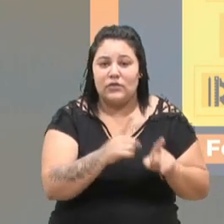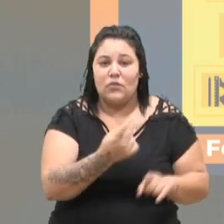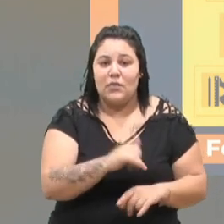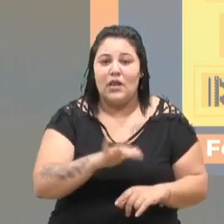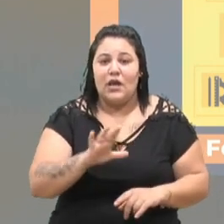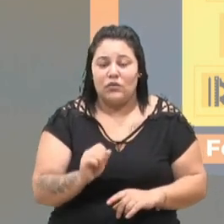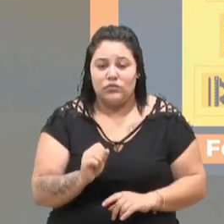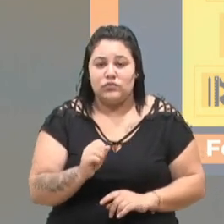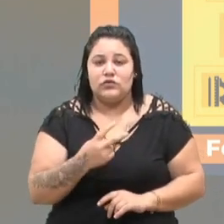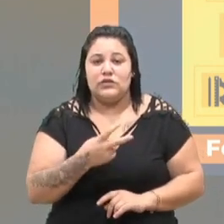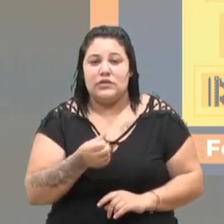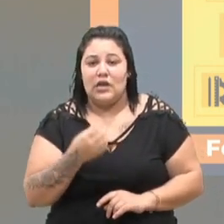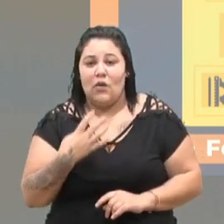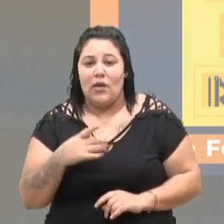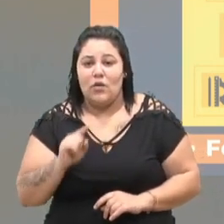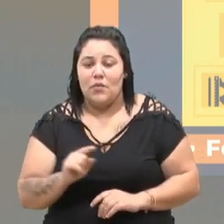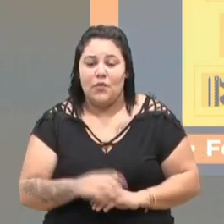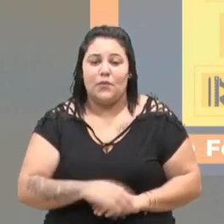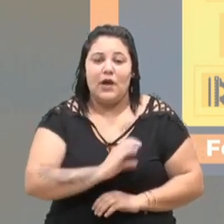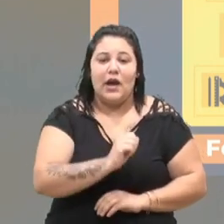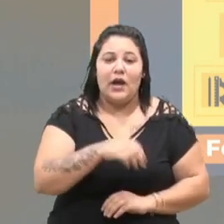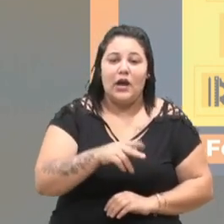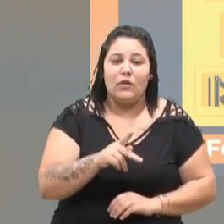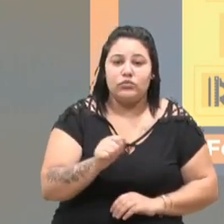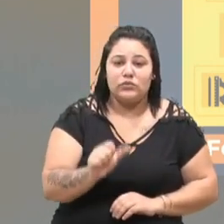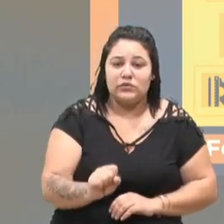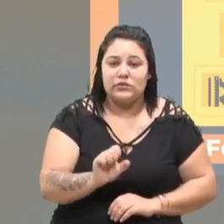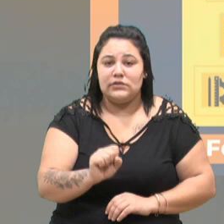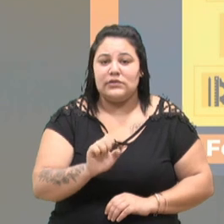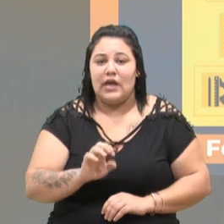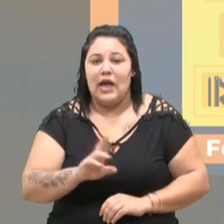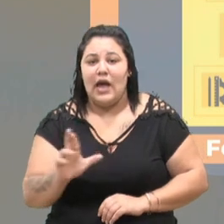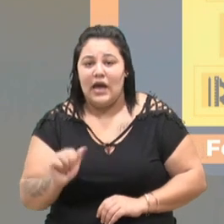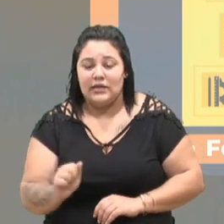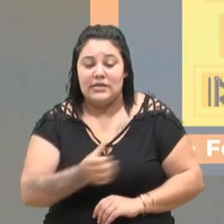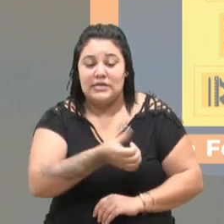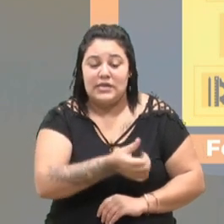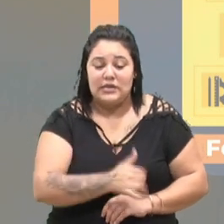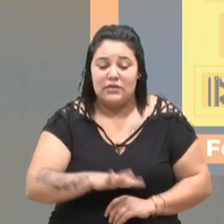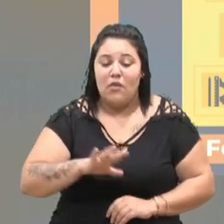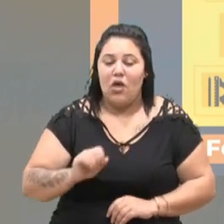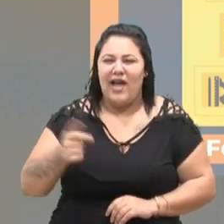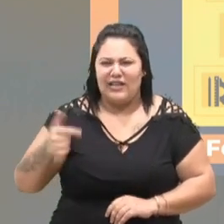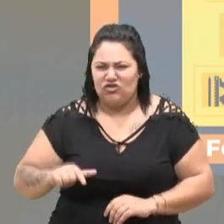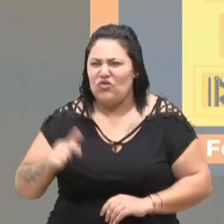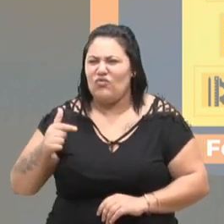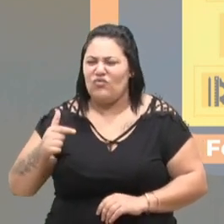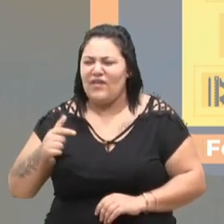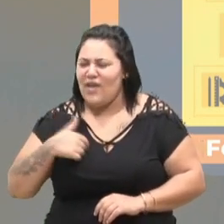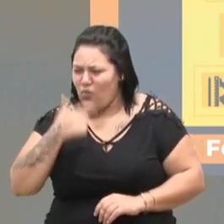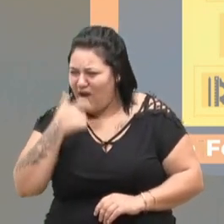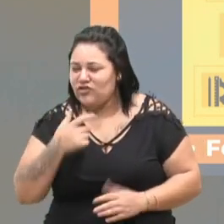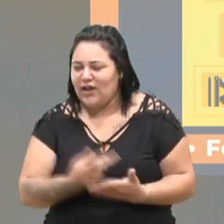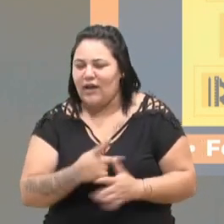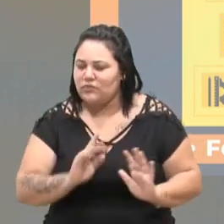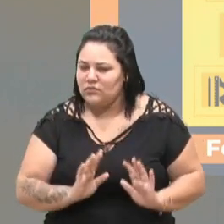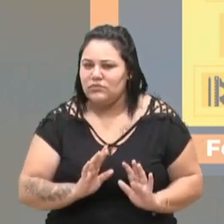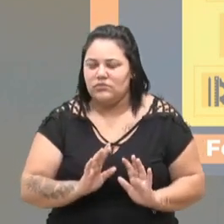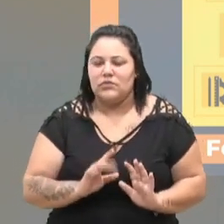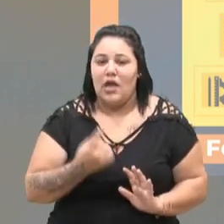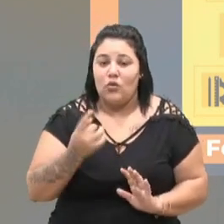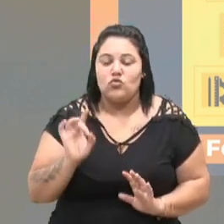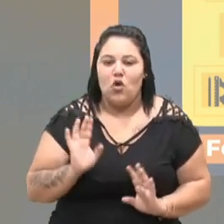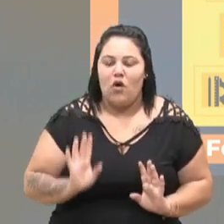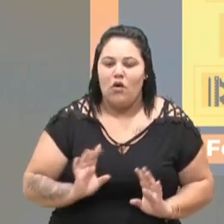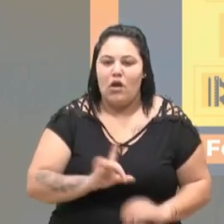1.664.000. Campos da Serra, 6 milhões. Aqui tem de novo Campos da Serra, 6 milhões, acho que não é isso.